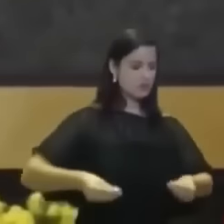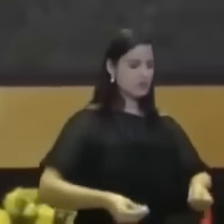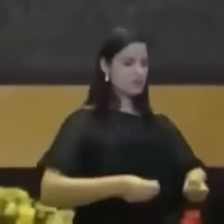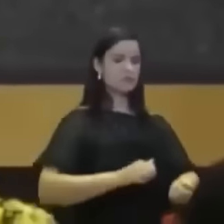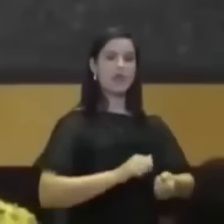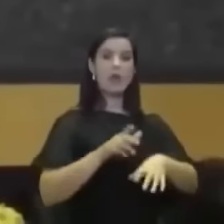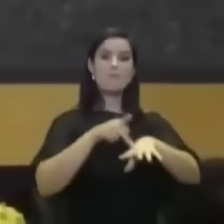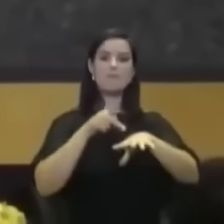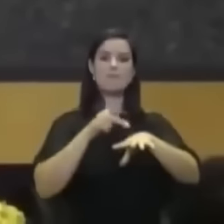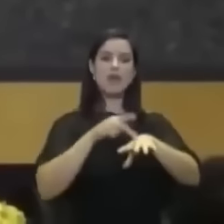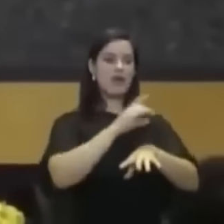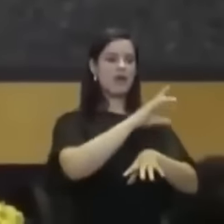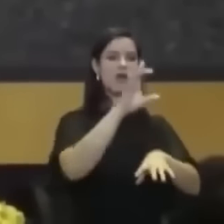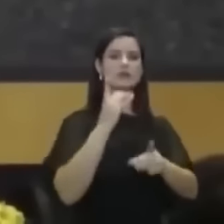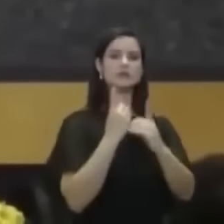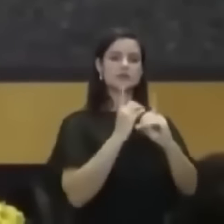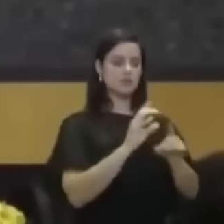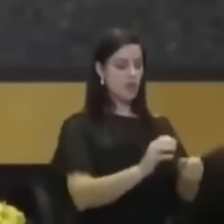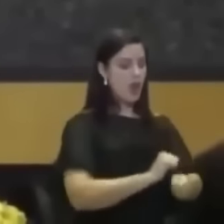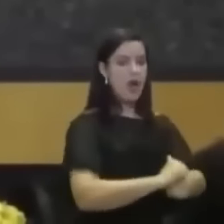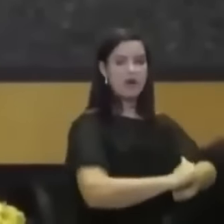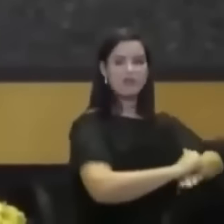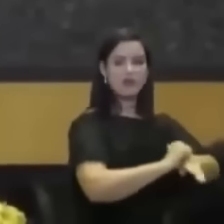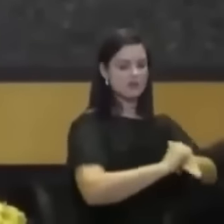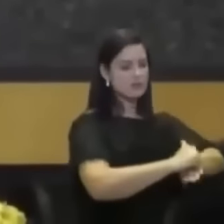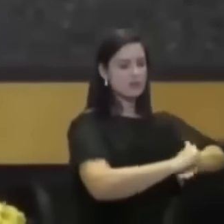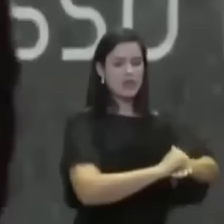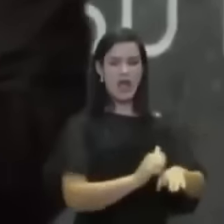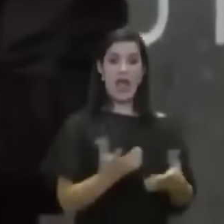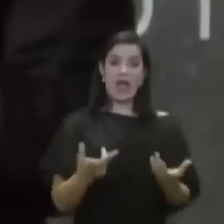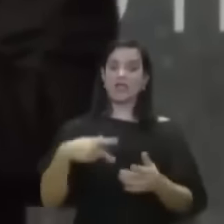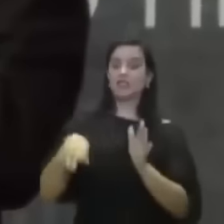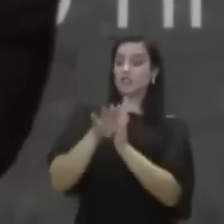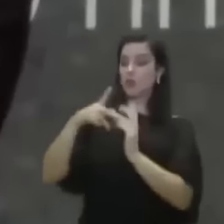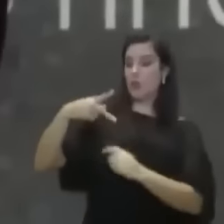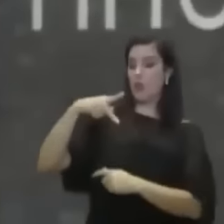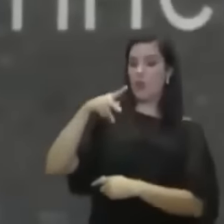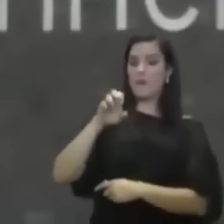que o Pedro arregalou os olhos e perguntou assim: tu me lavarás os pés a mim?